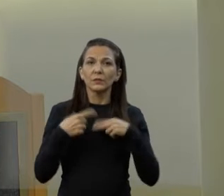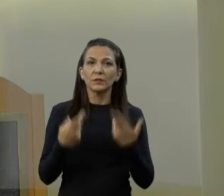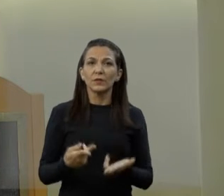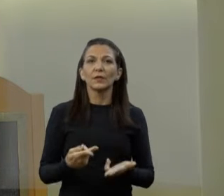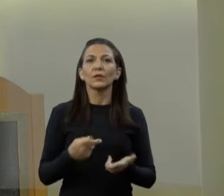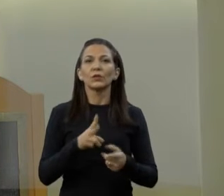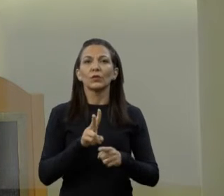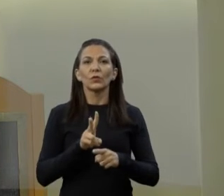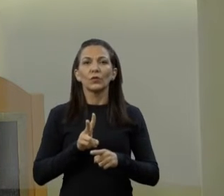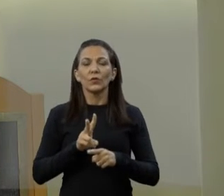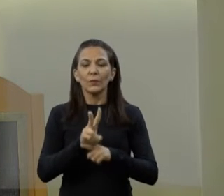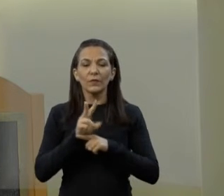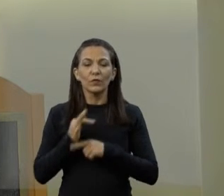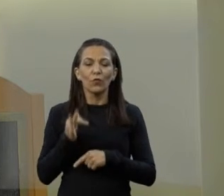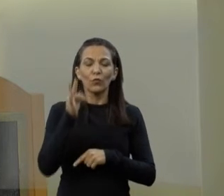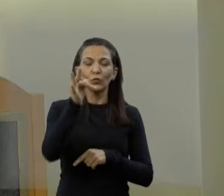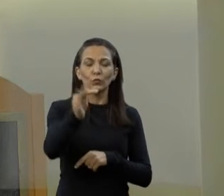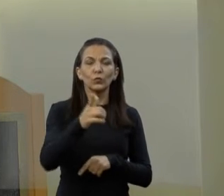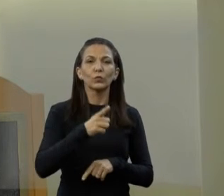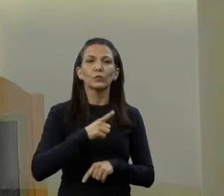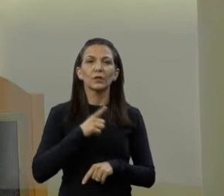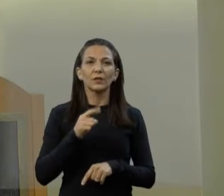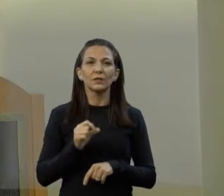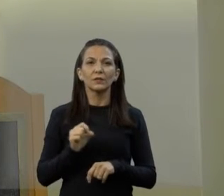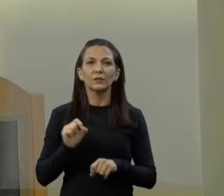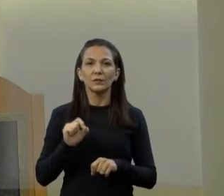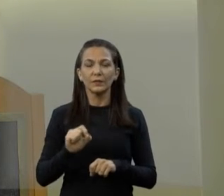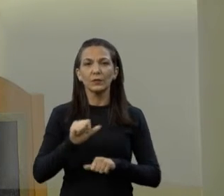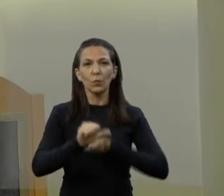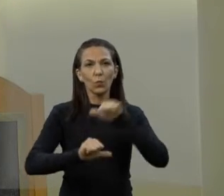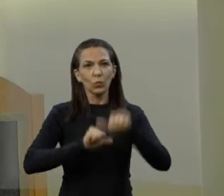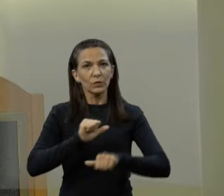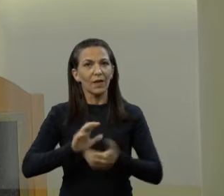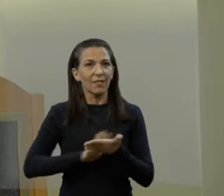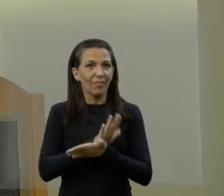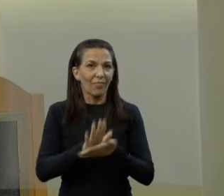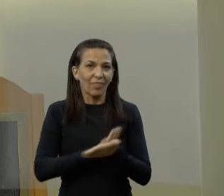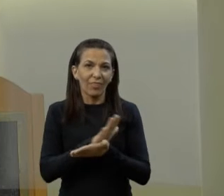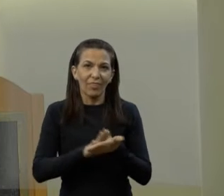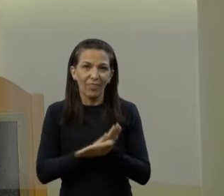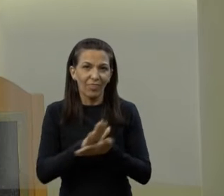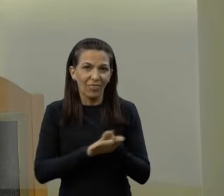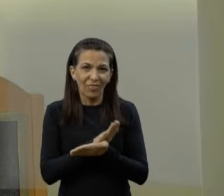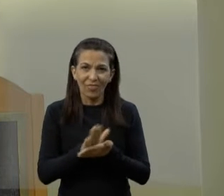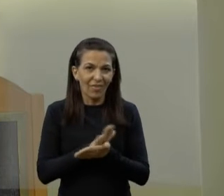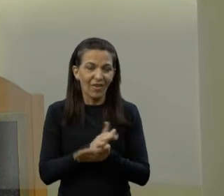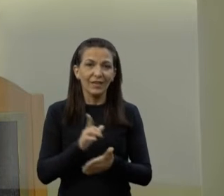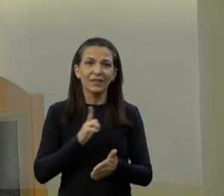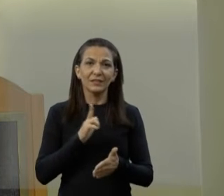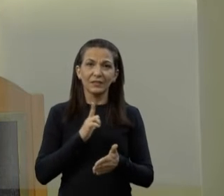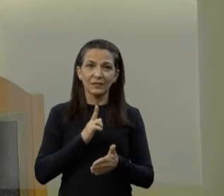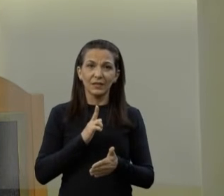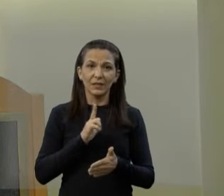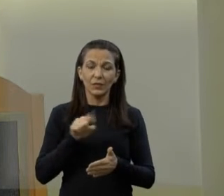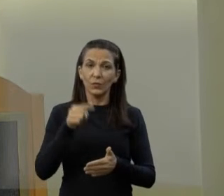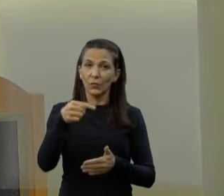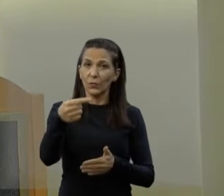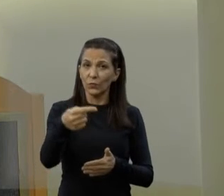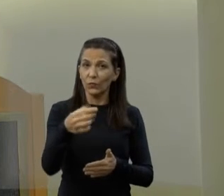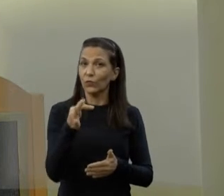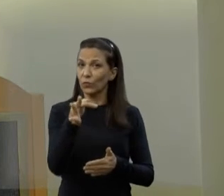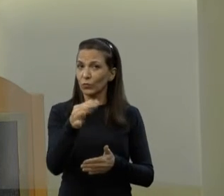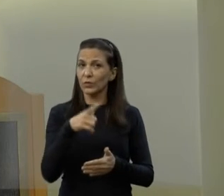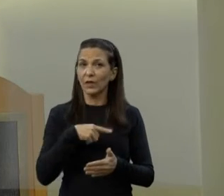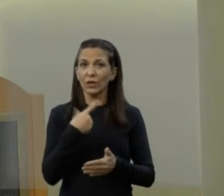prospecção para o futuro afinal se nenhuma mudança acontecer nos últimos anos melhor nos próximos anos